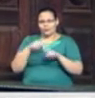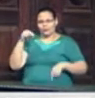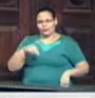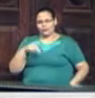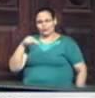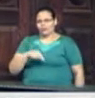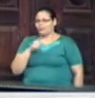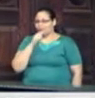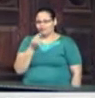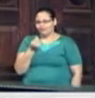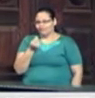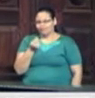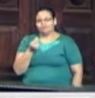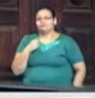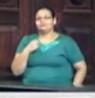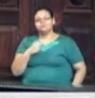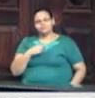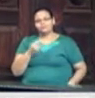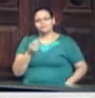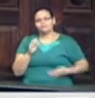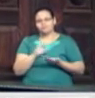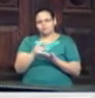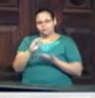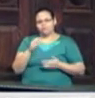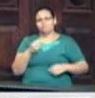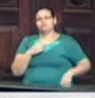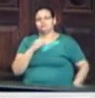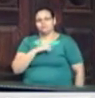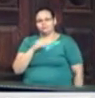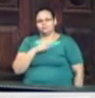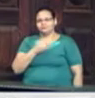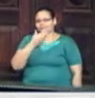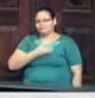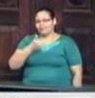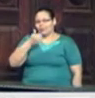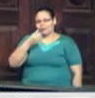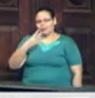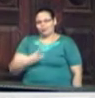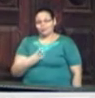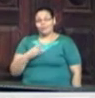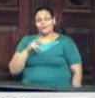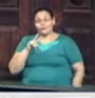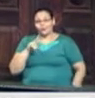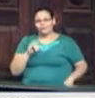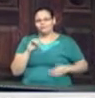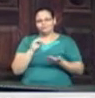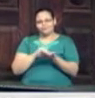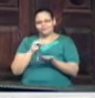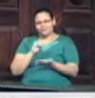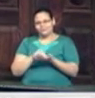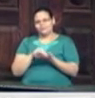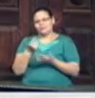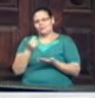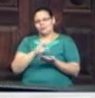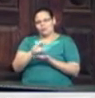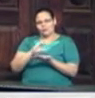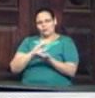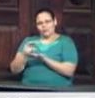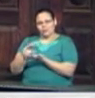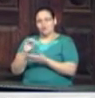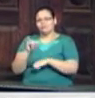não existem recursos para o pagamento do 13º salário, faltarão recursos para